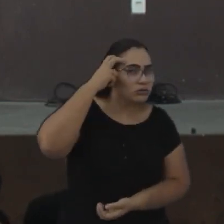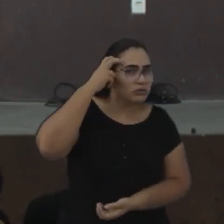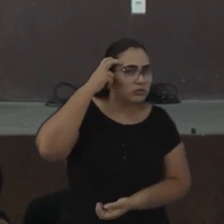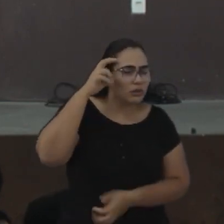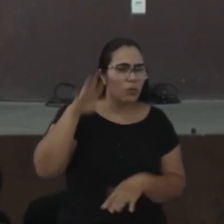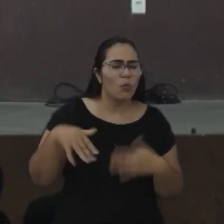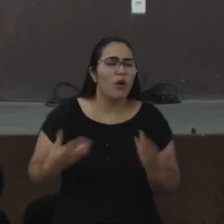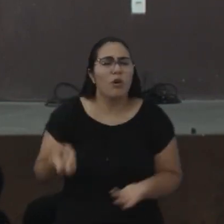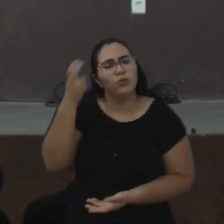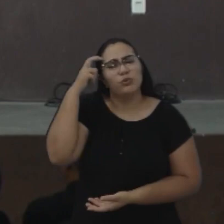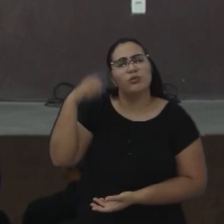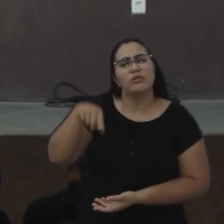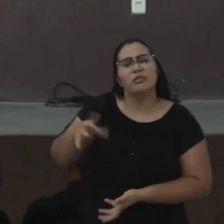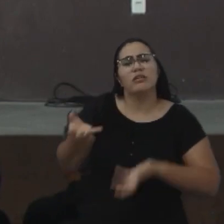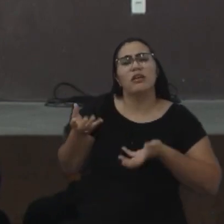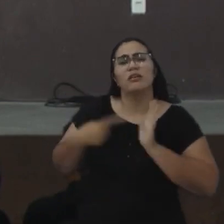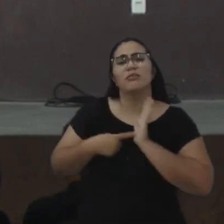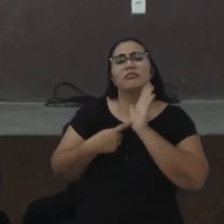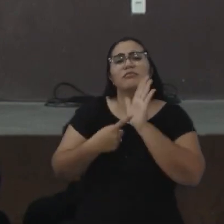vejam?